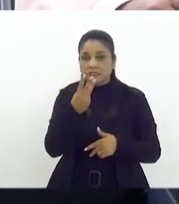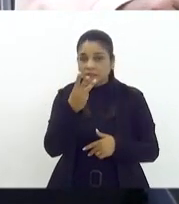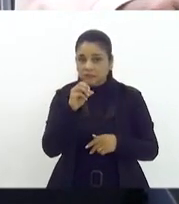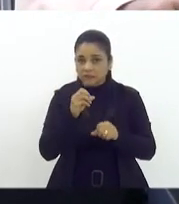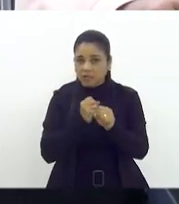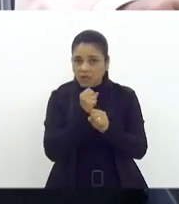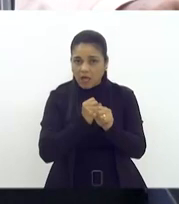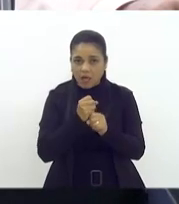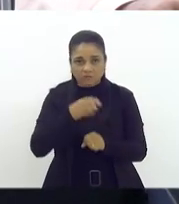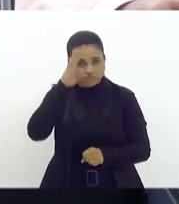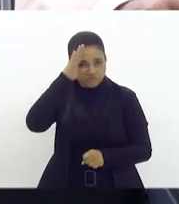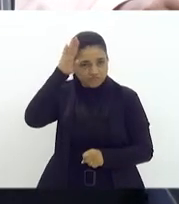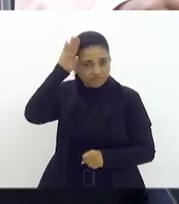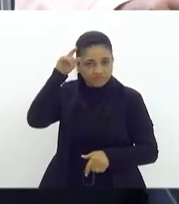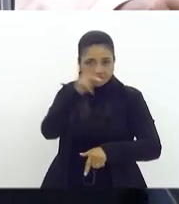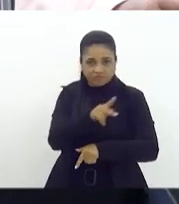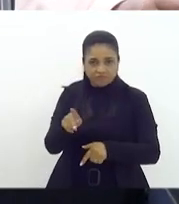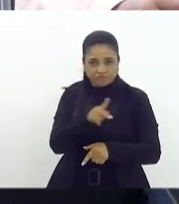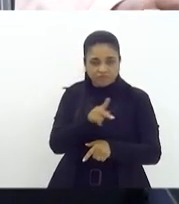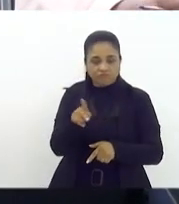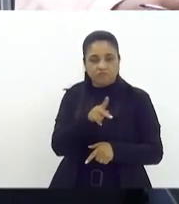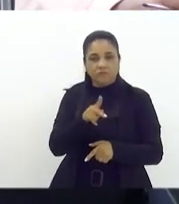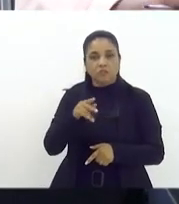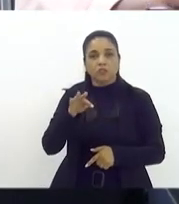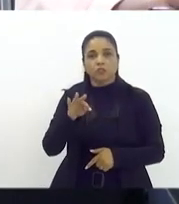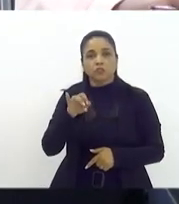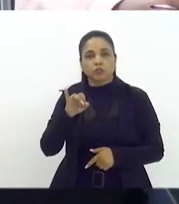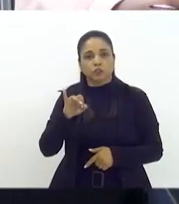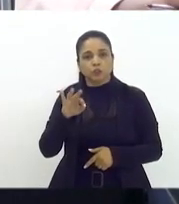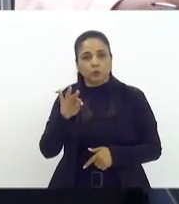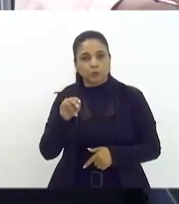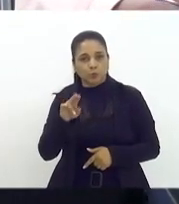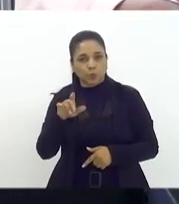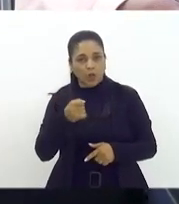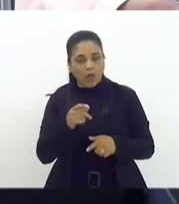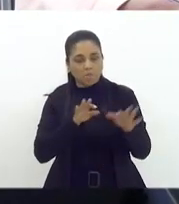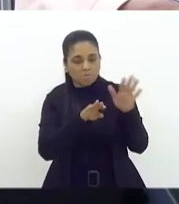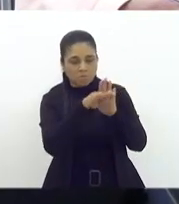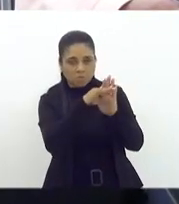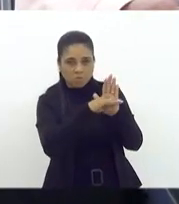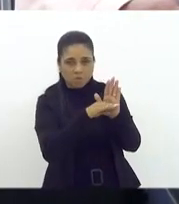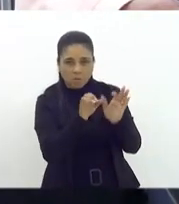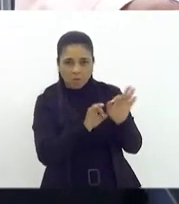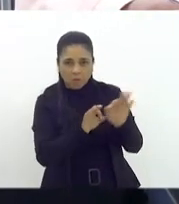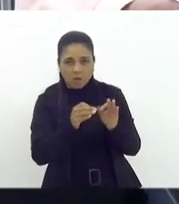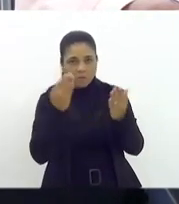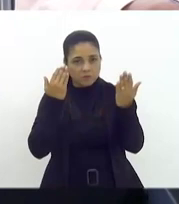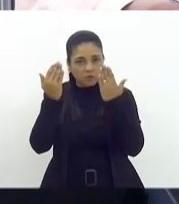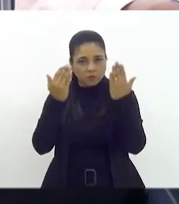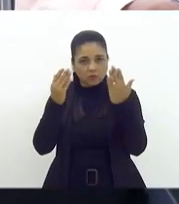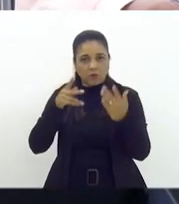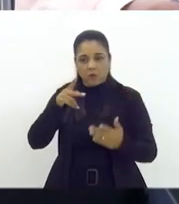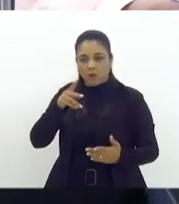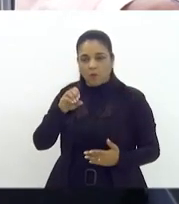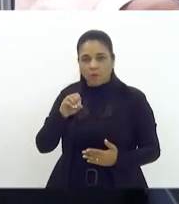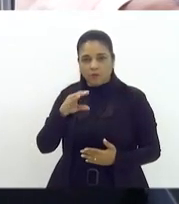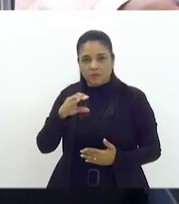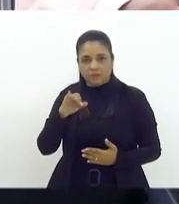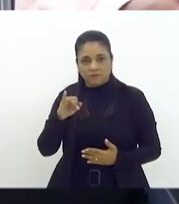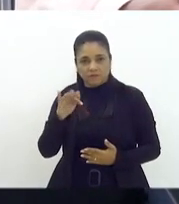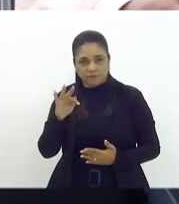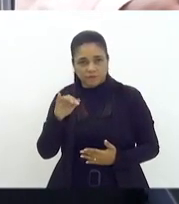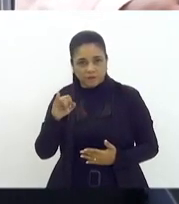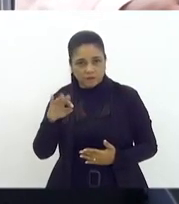acadêmica de pesquisa como professora titular do programa de pós-graduação em psicologia da pontifícia Universidade